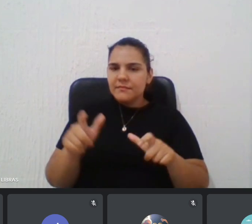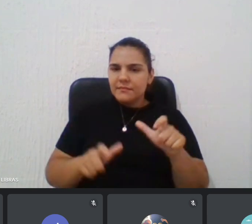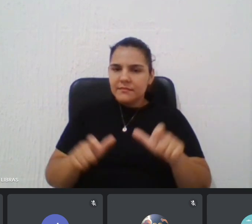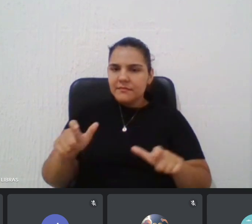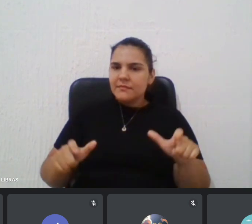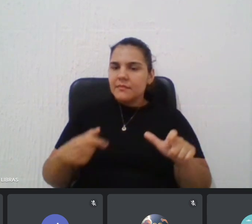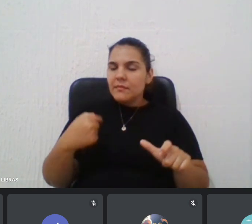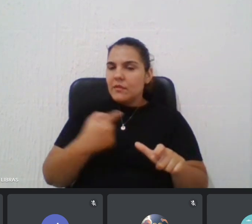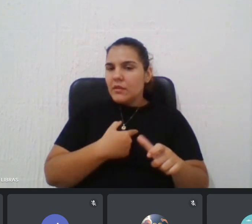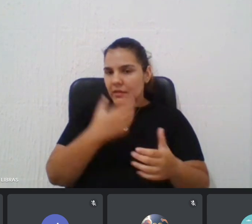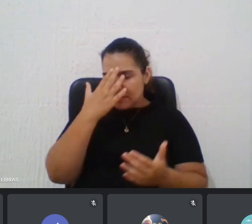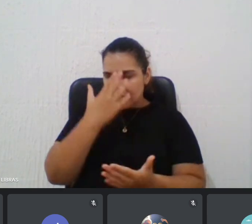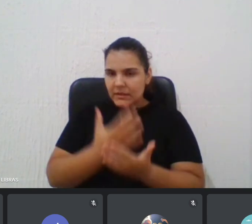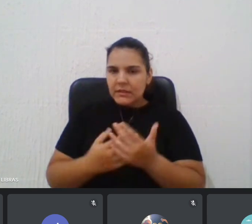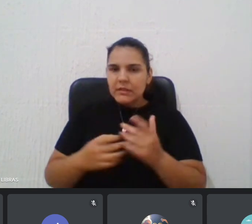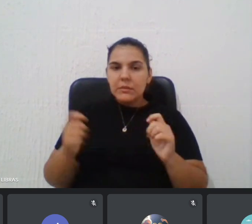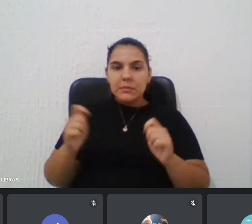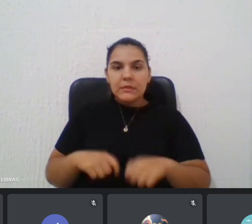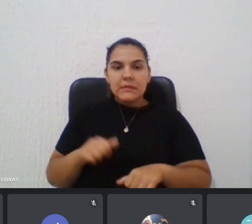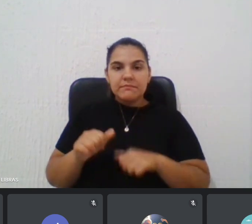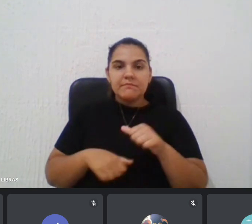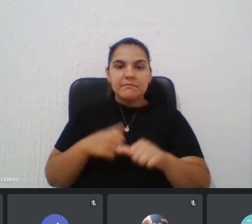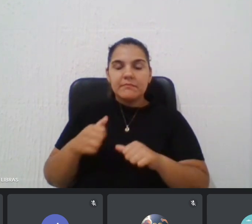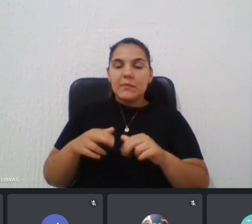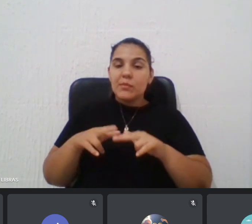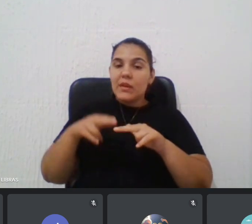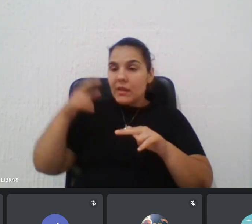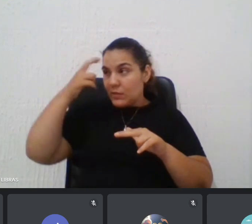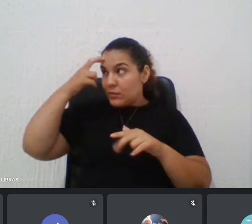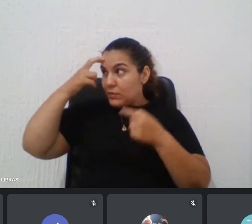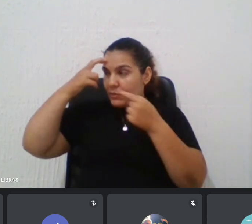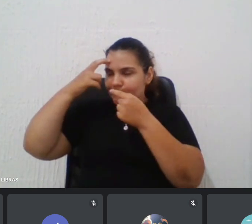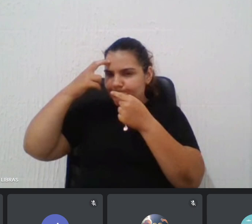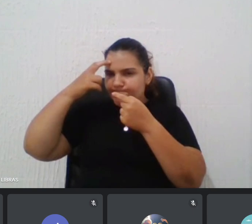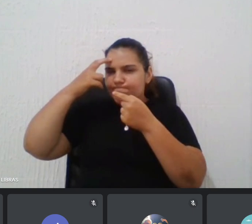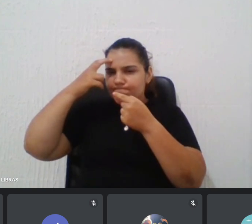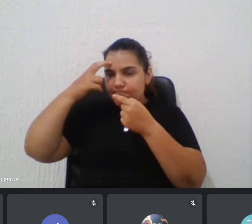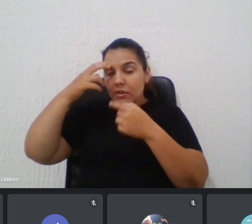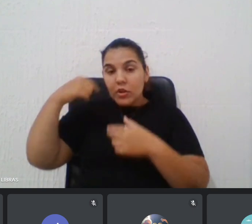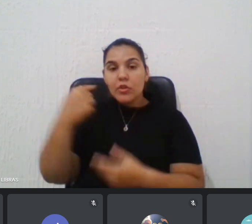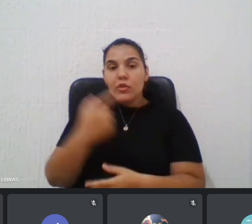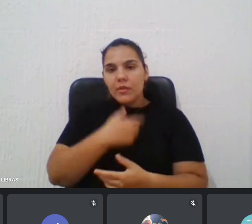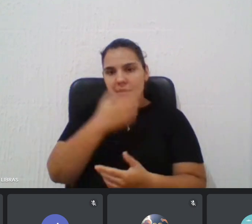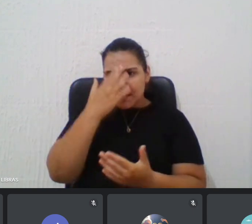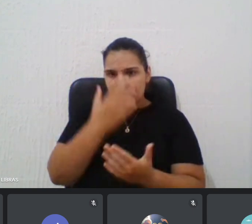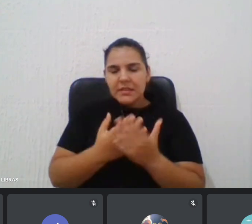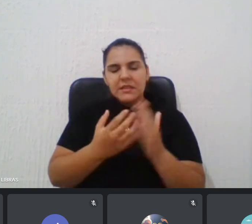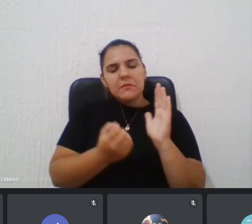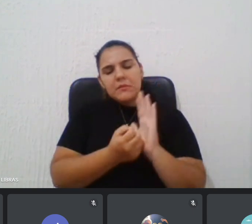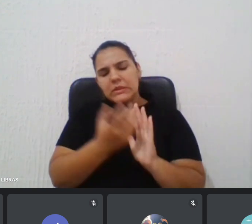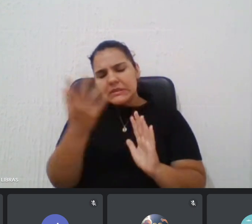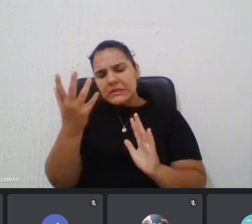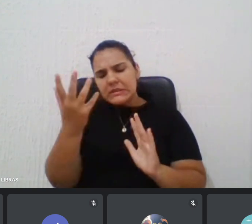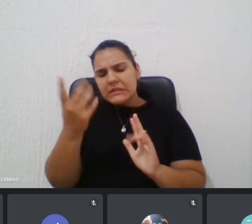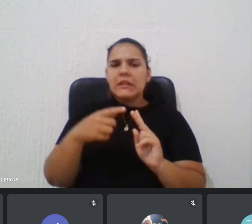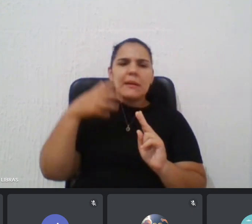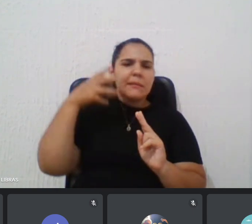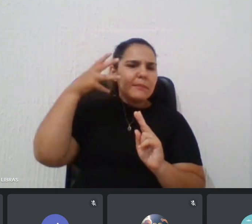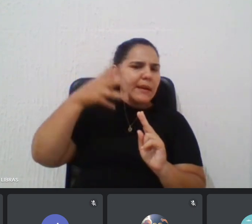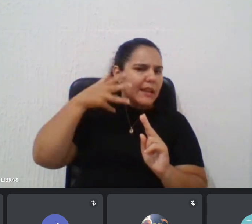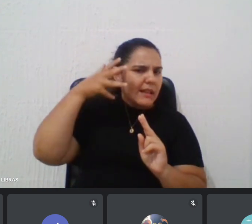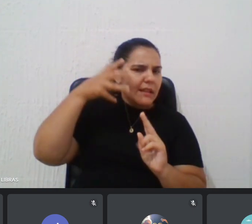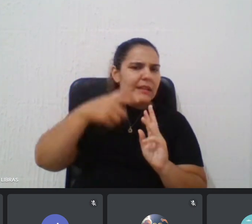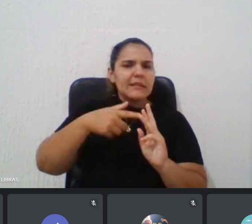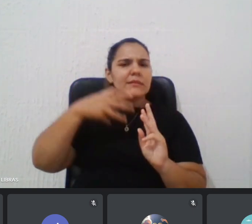acredita no poder transformador da cultura, a gente quer que a poesia, a música, a palestra, o